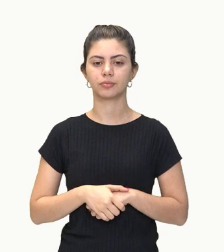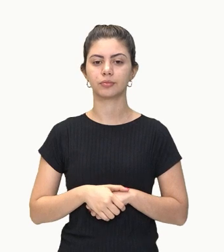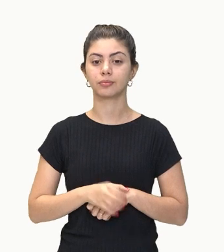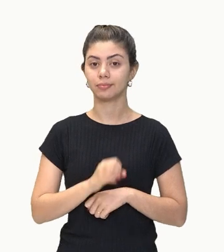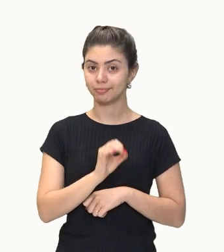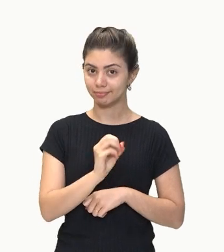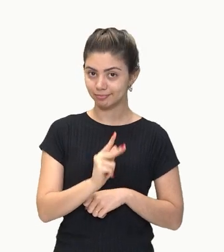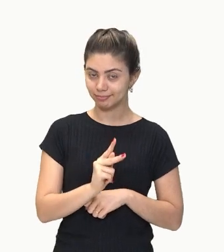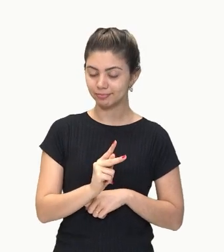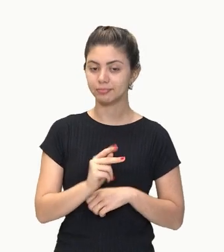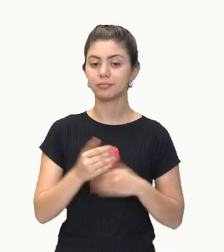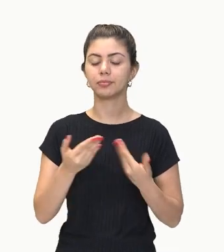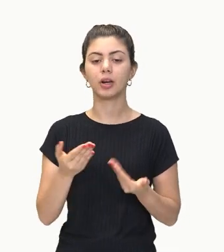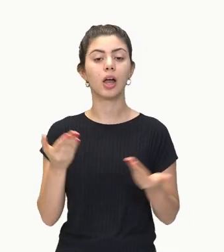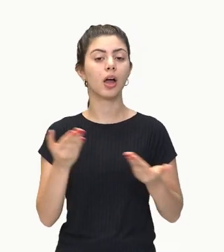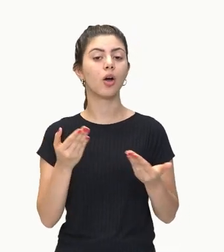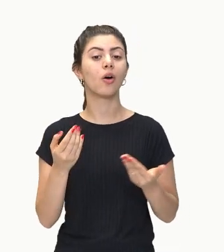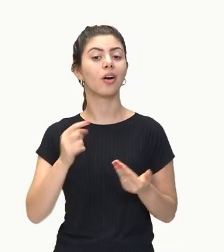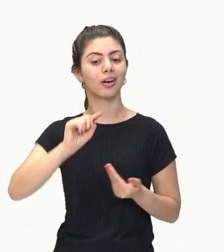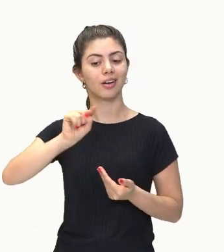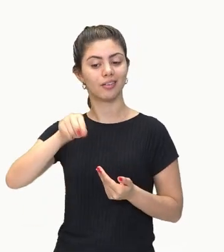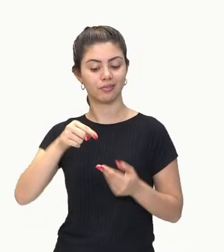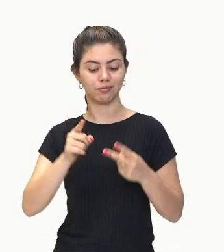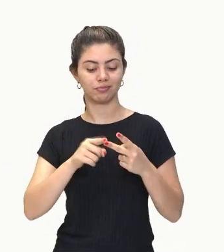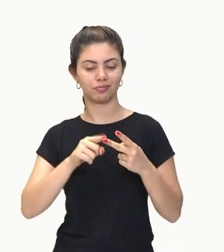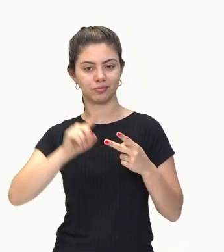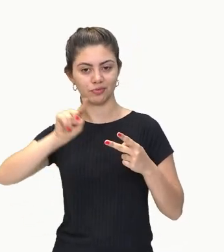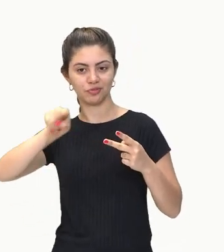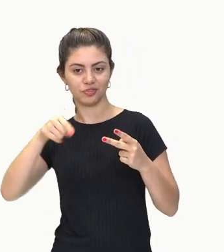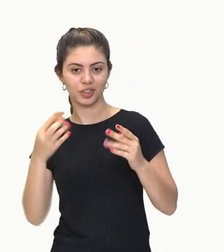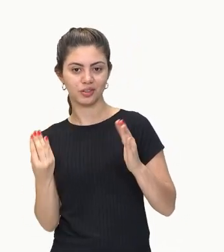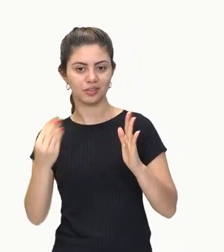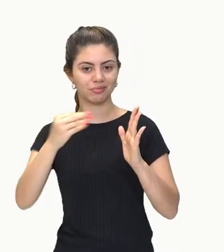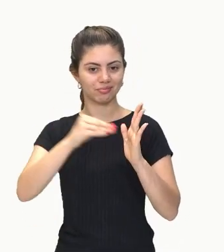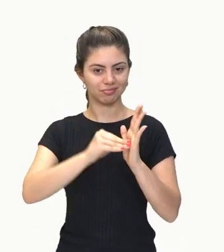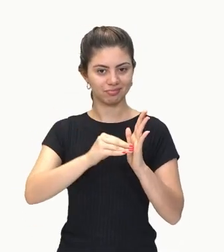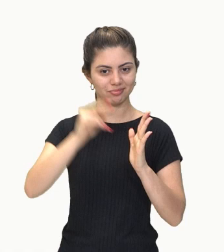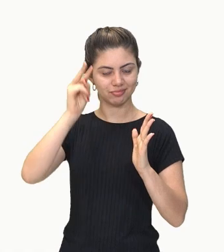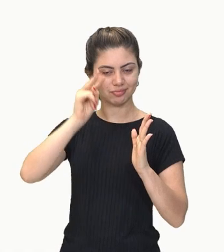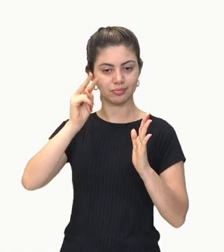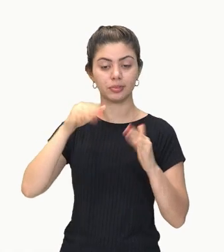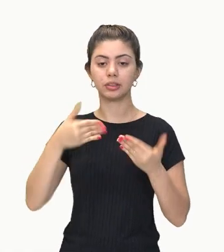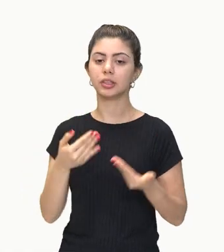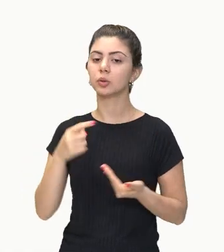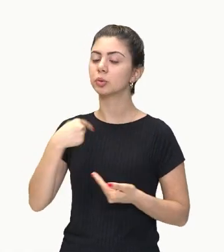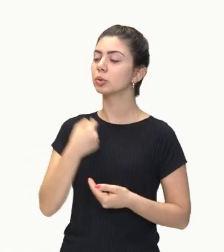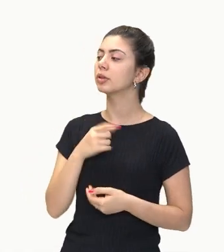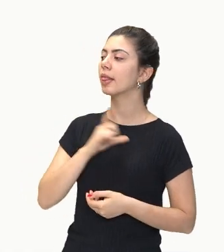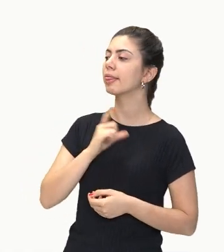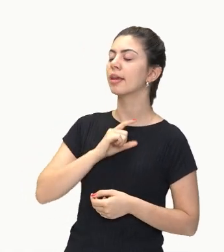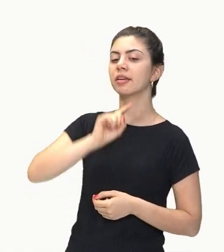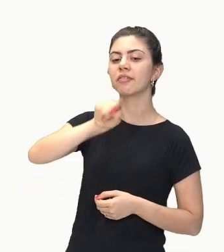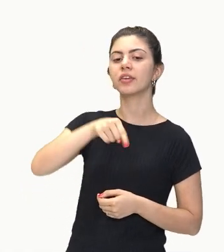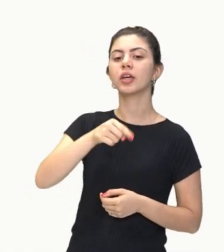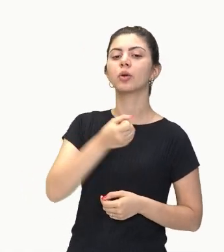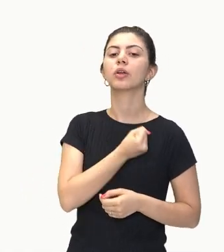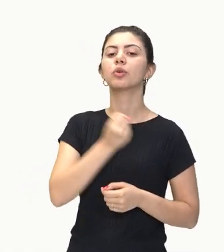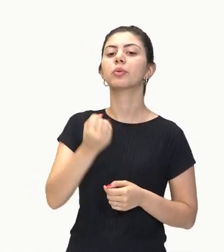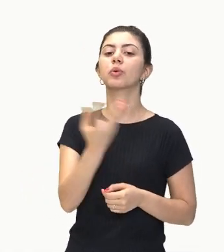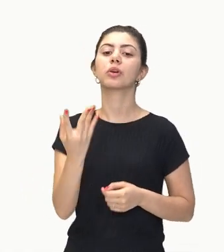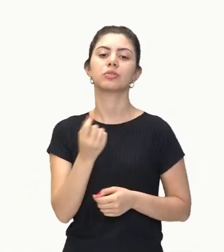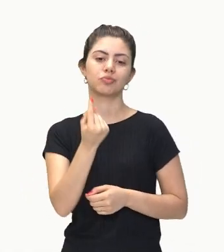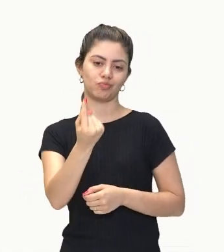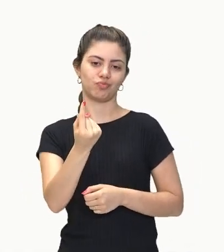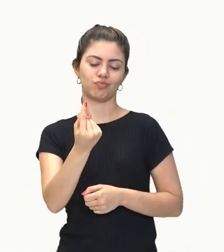Tudo certo? Agora nós vamos colocar a nossa vírgula. Como eu só utilizei, ó, uma casa decimal depois da